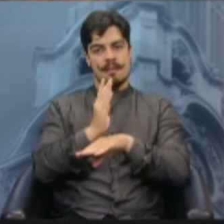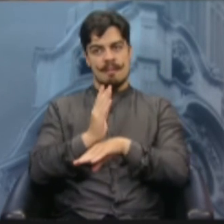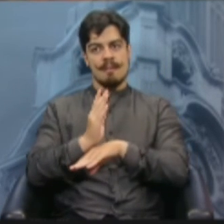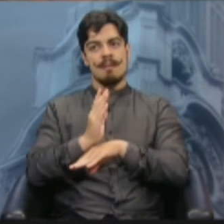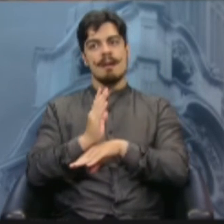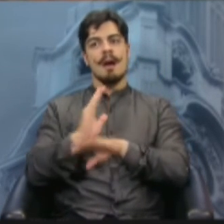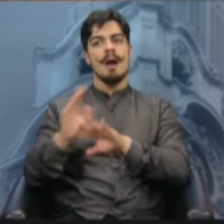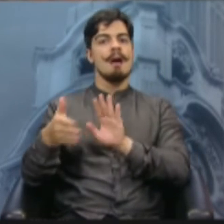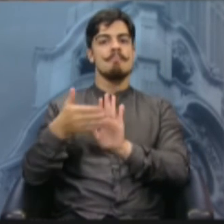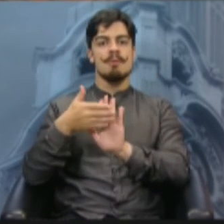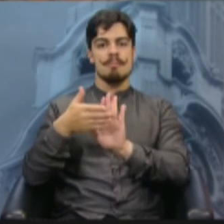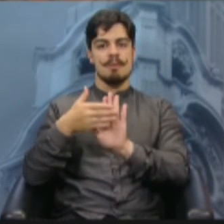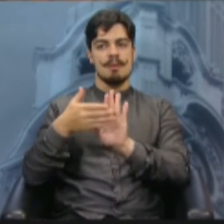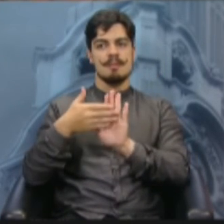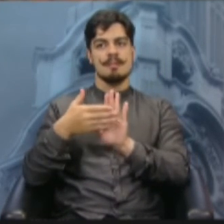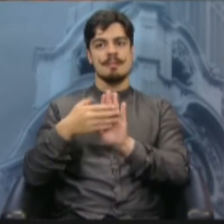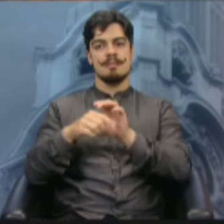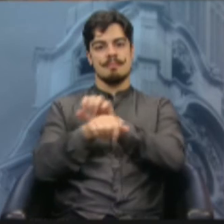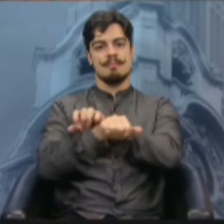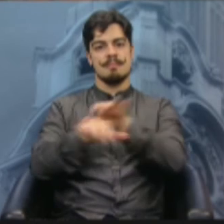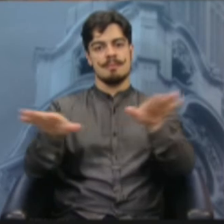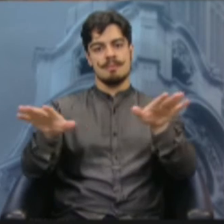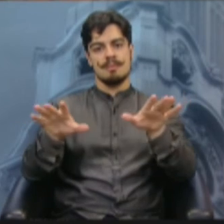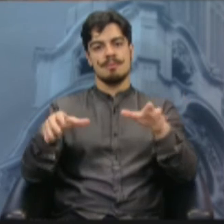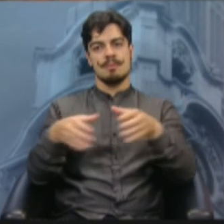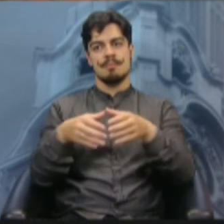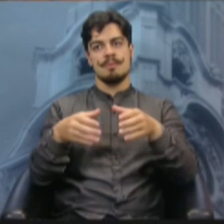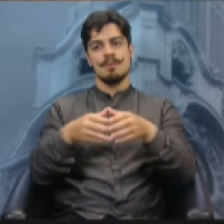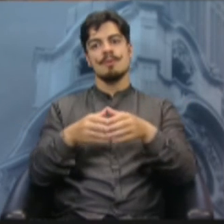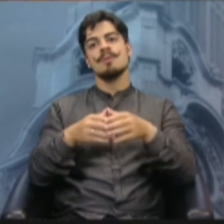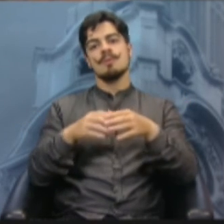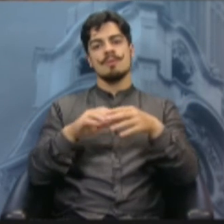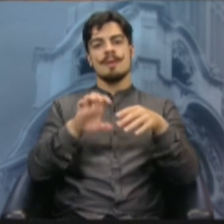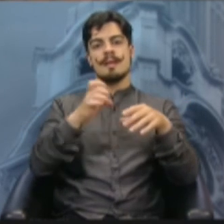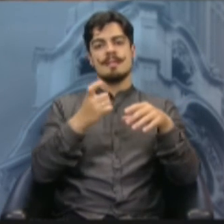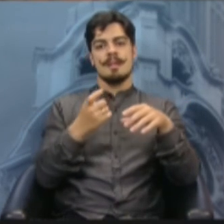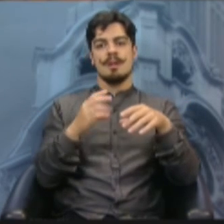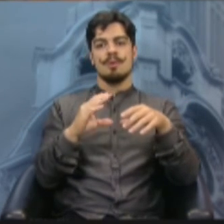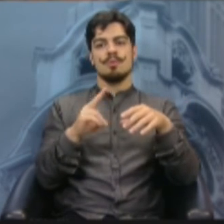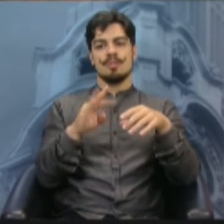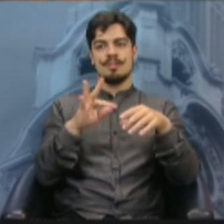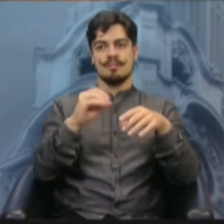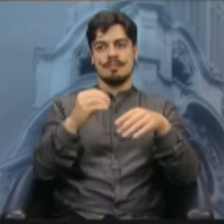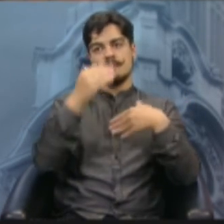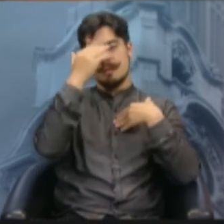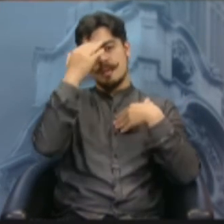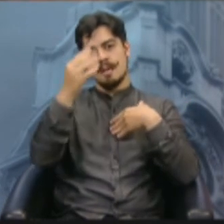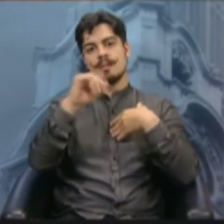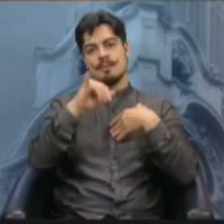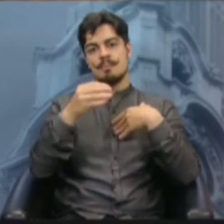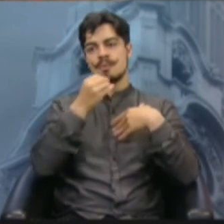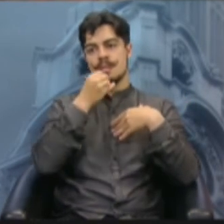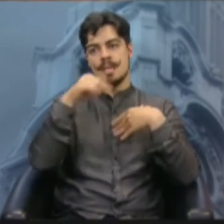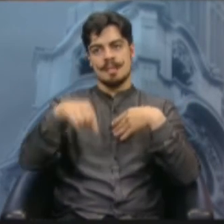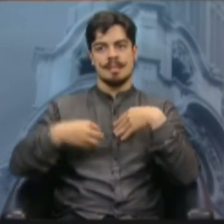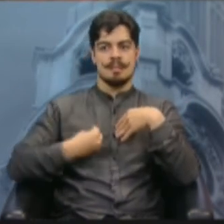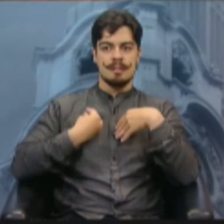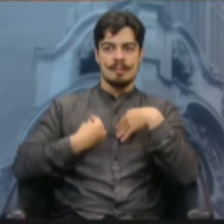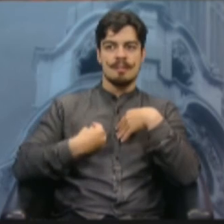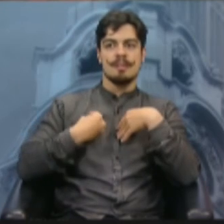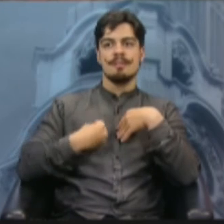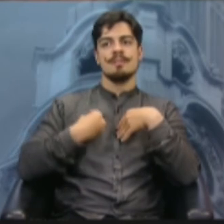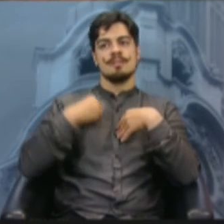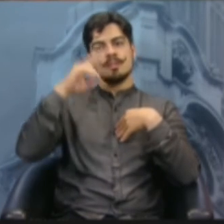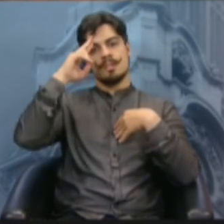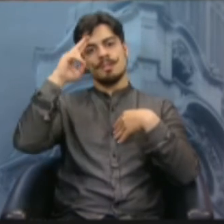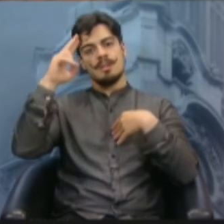a proposta enviada pelo Executivo Municipal. Obrigado pela oportunidade aí, diretor, presidente.